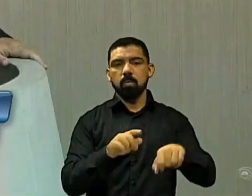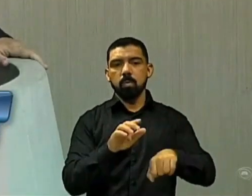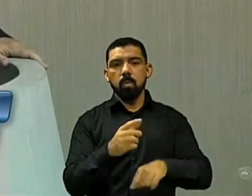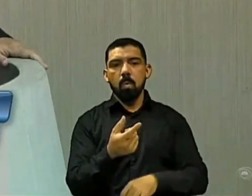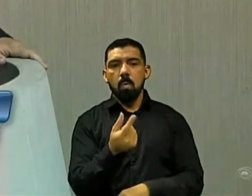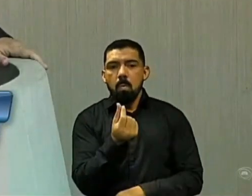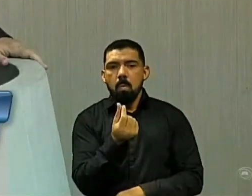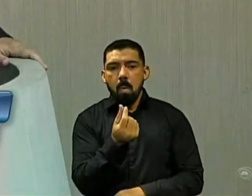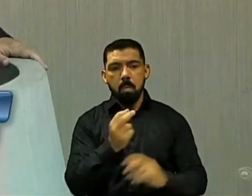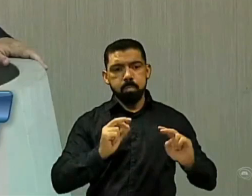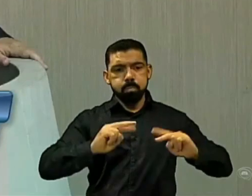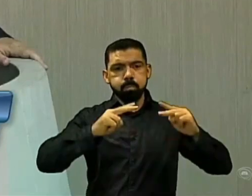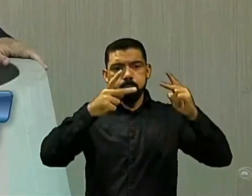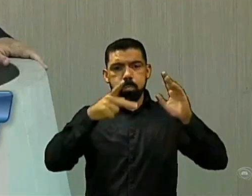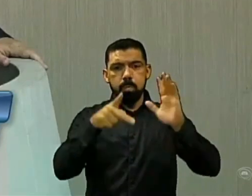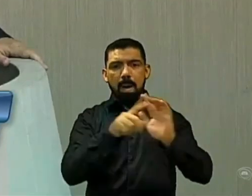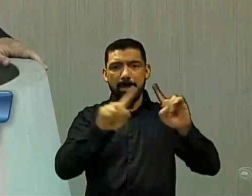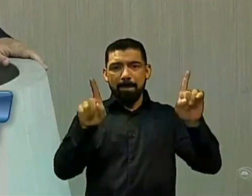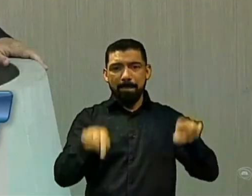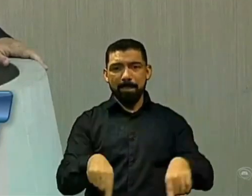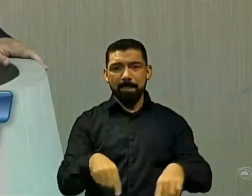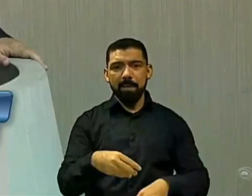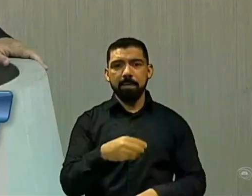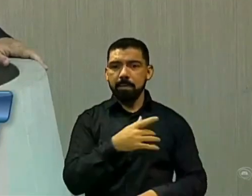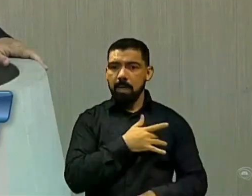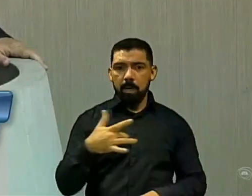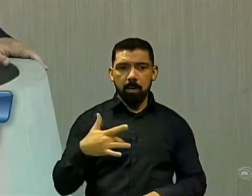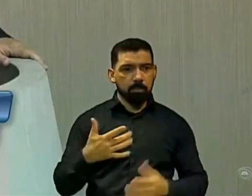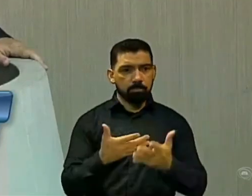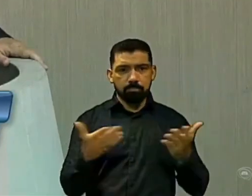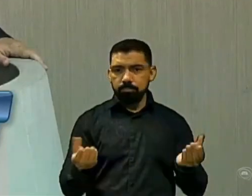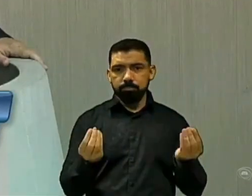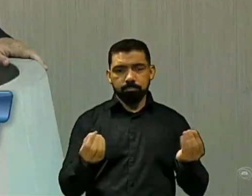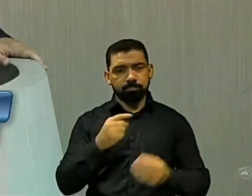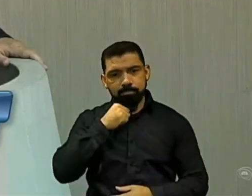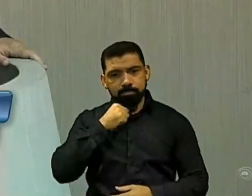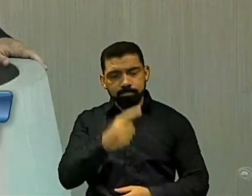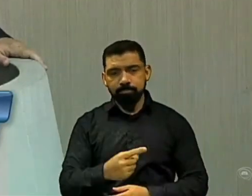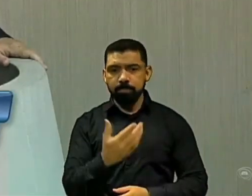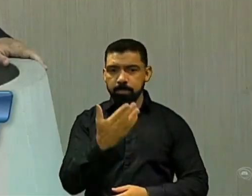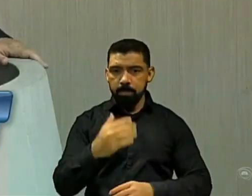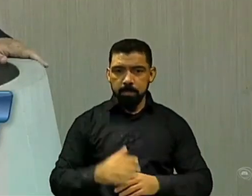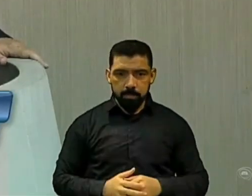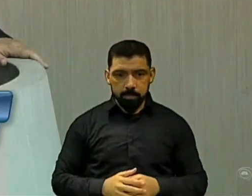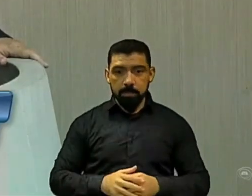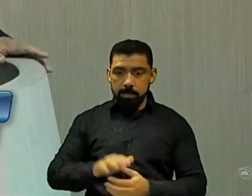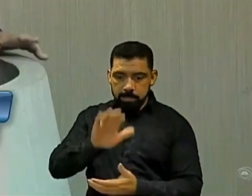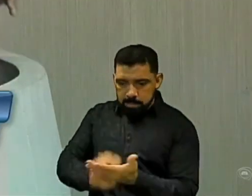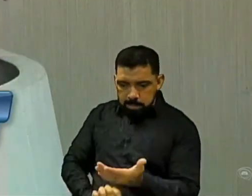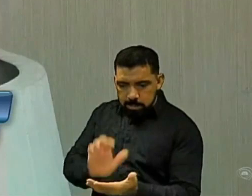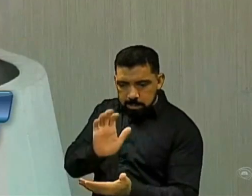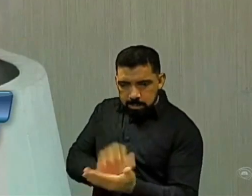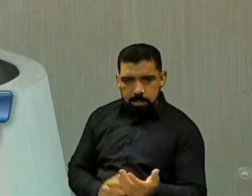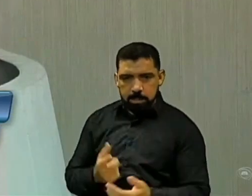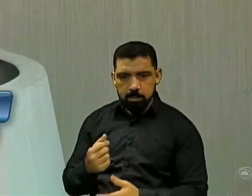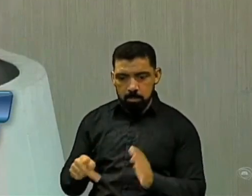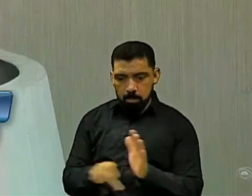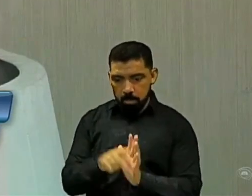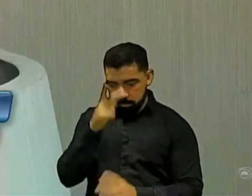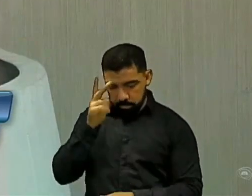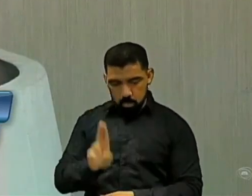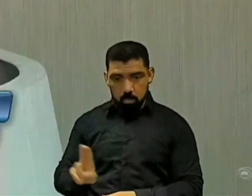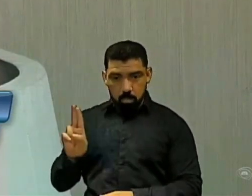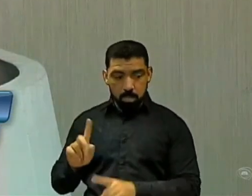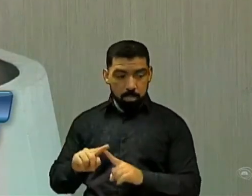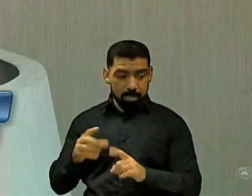abusivos, exorbitantes reajustes dos planos de saúde que tiram mais e mais dos usuários e ofertam